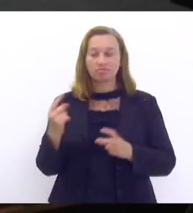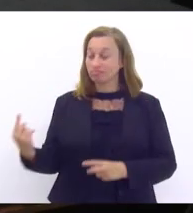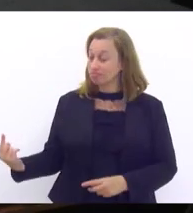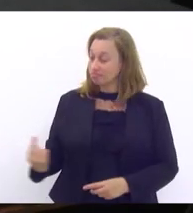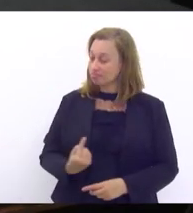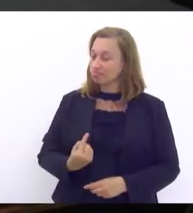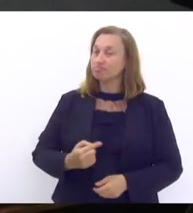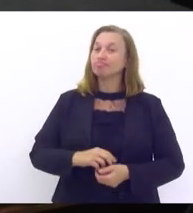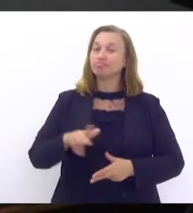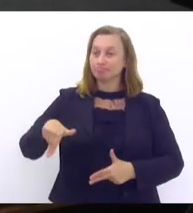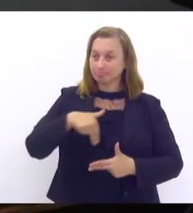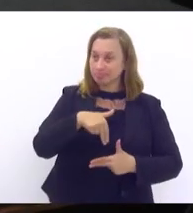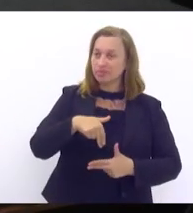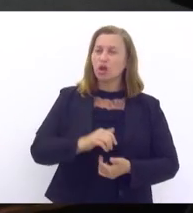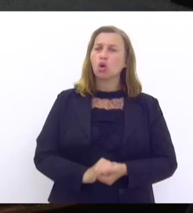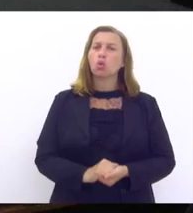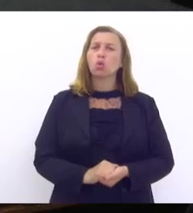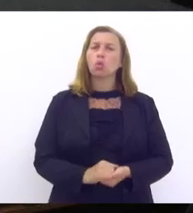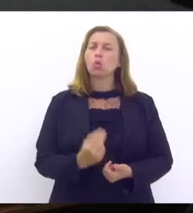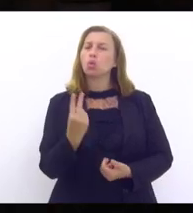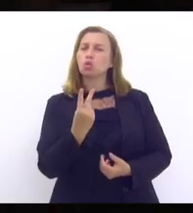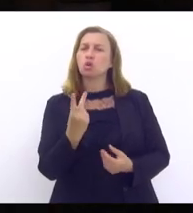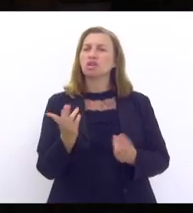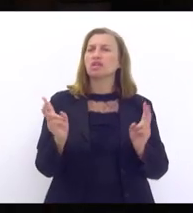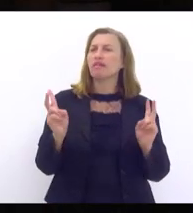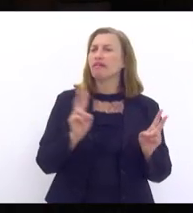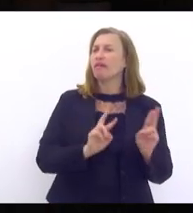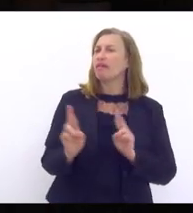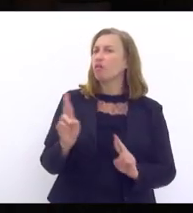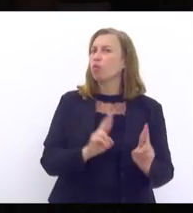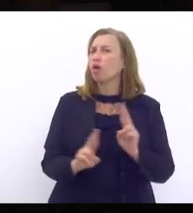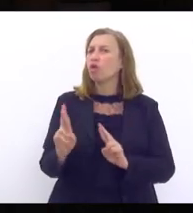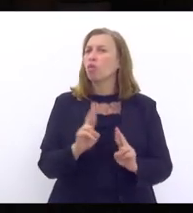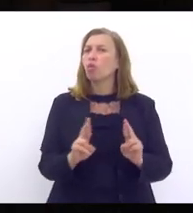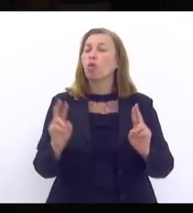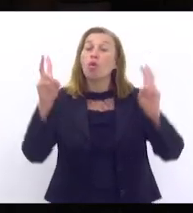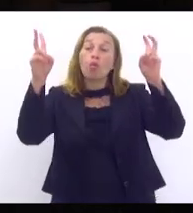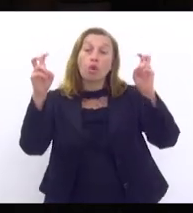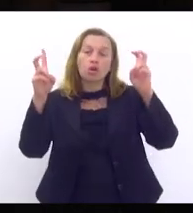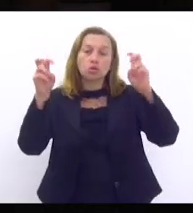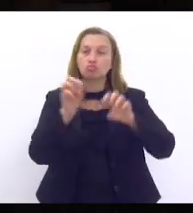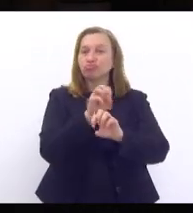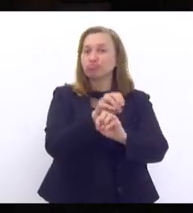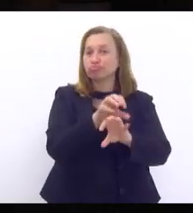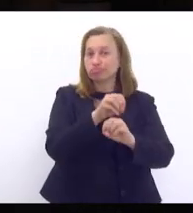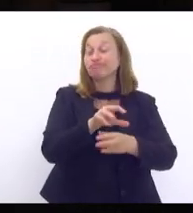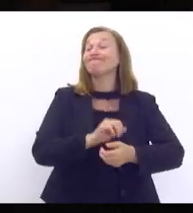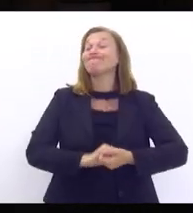tribuna, todos dois relacionados à questão da educação.